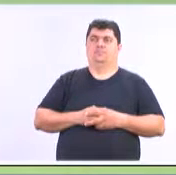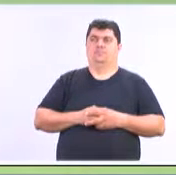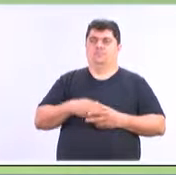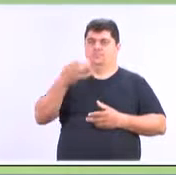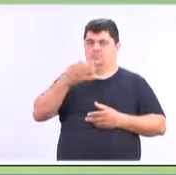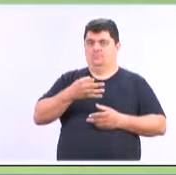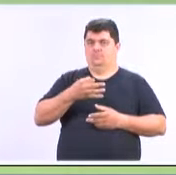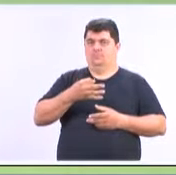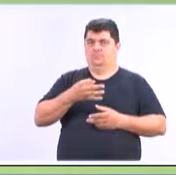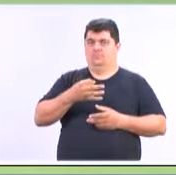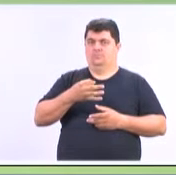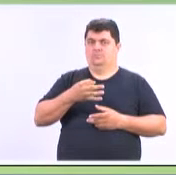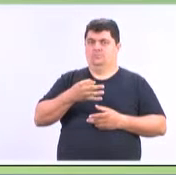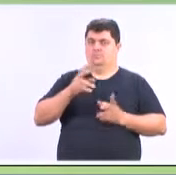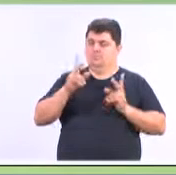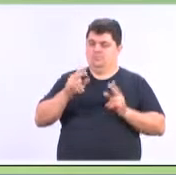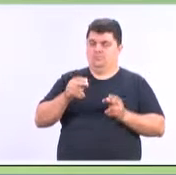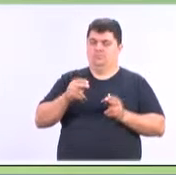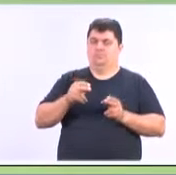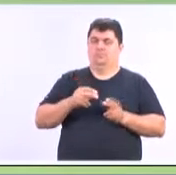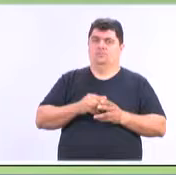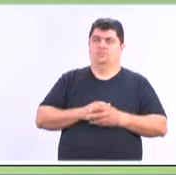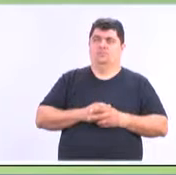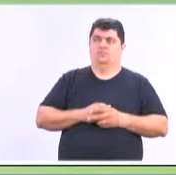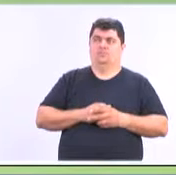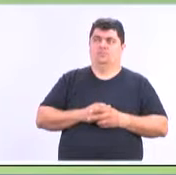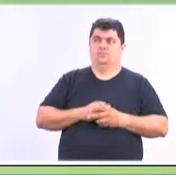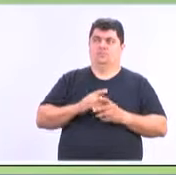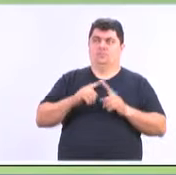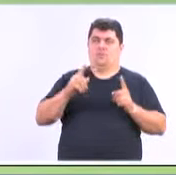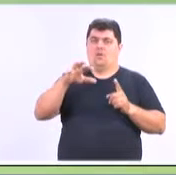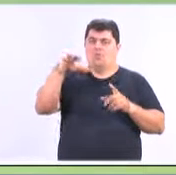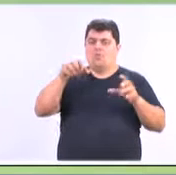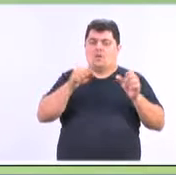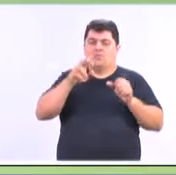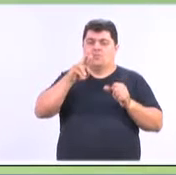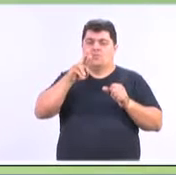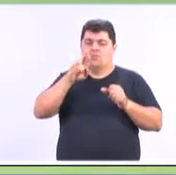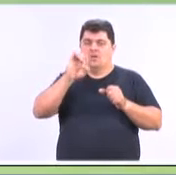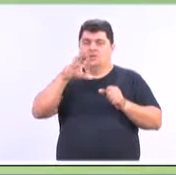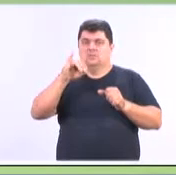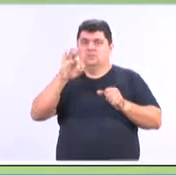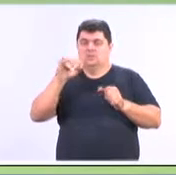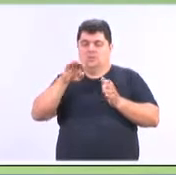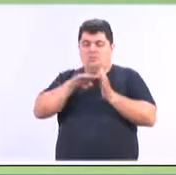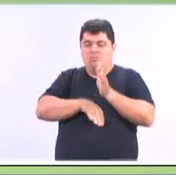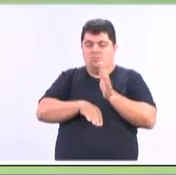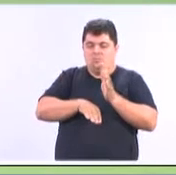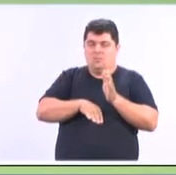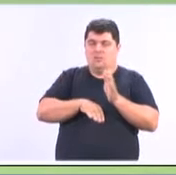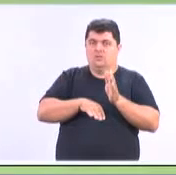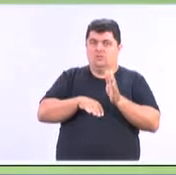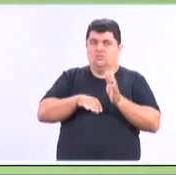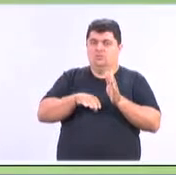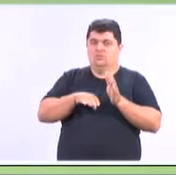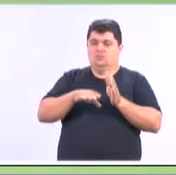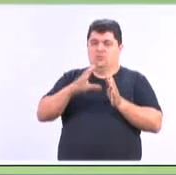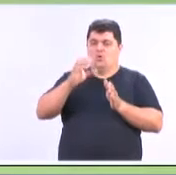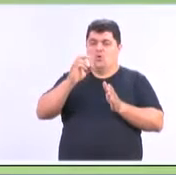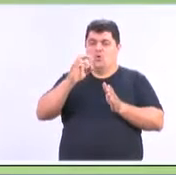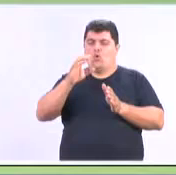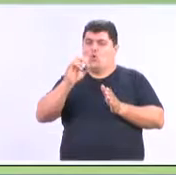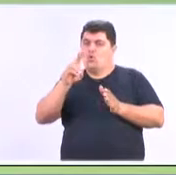Correto? Igual a minha receita líquida. Aí, quando eu pego a minha receita líquida menos os meus